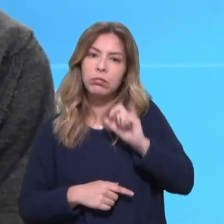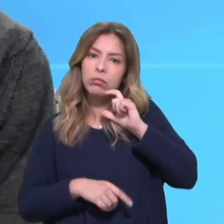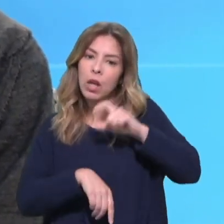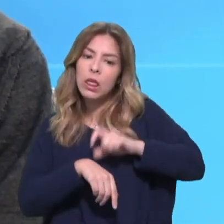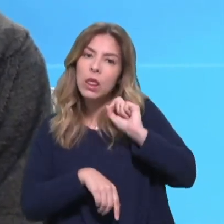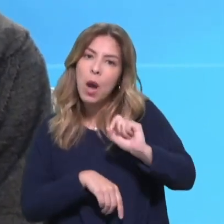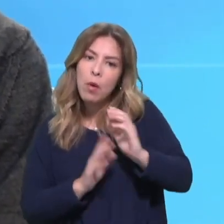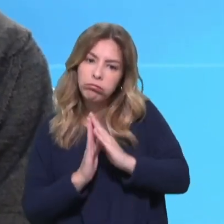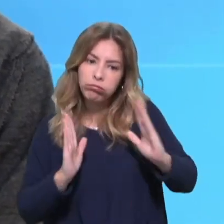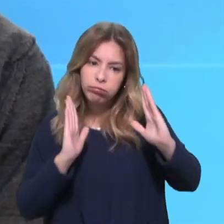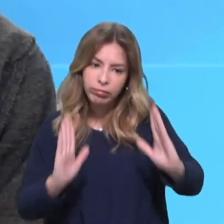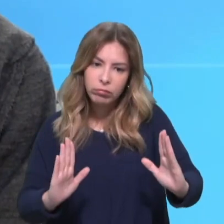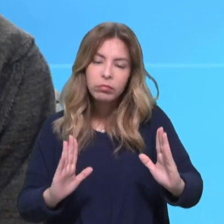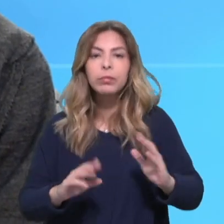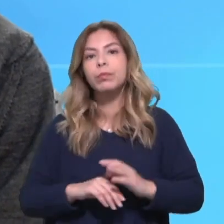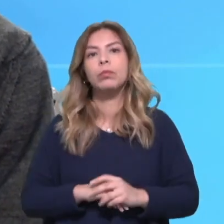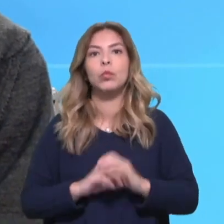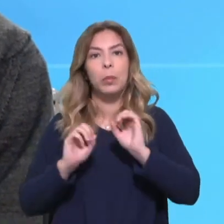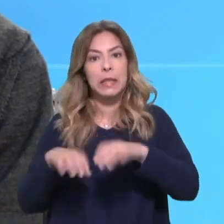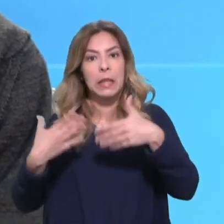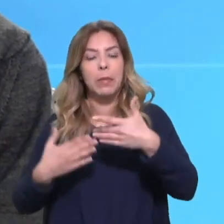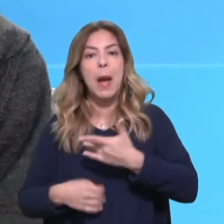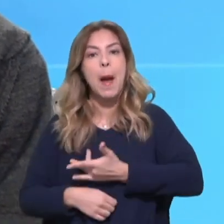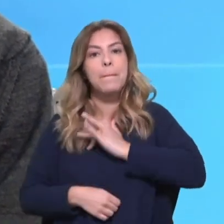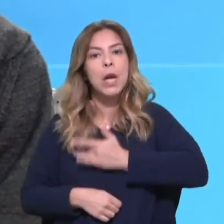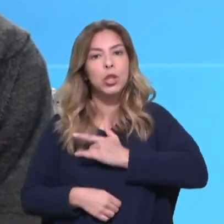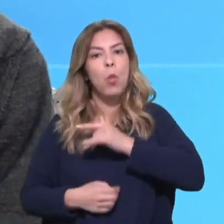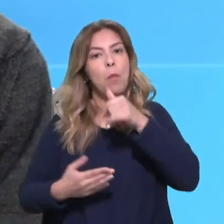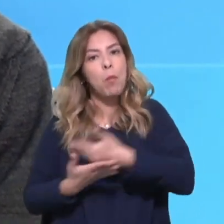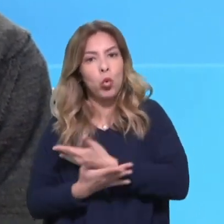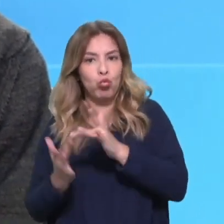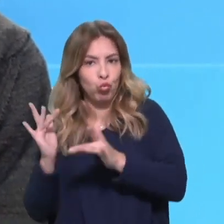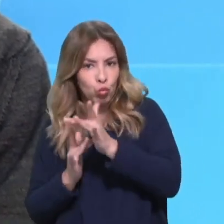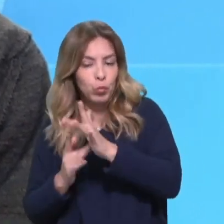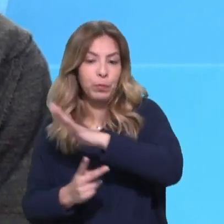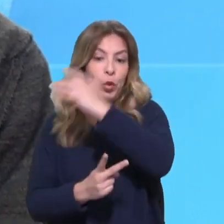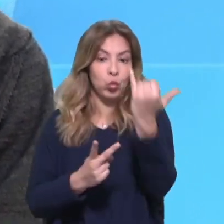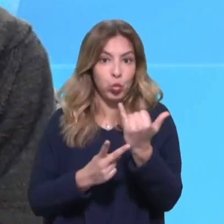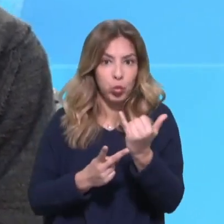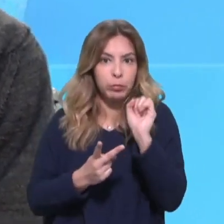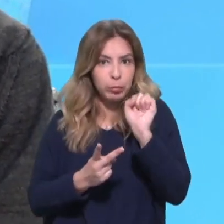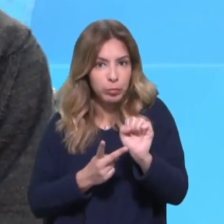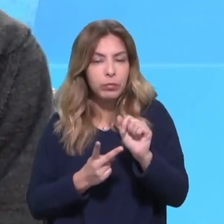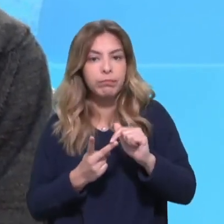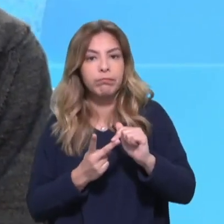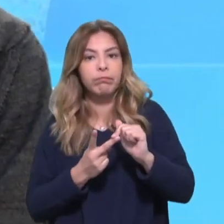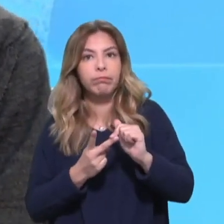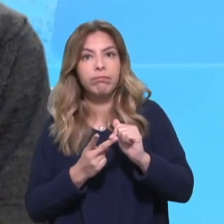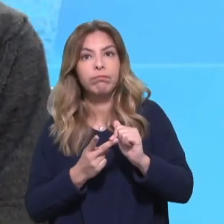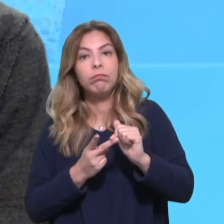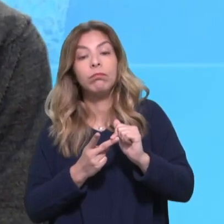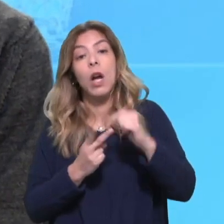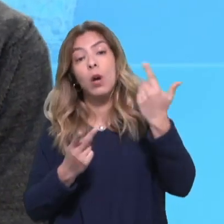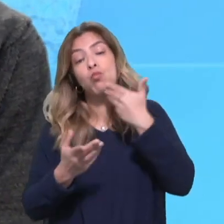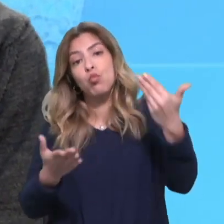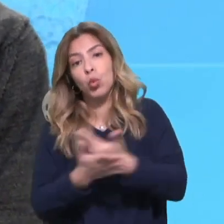O primeiro é sobre a paixão e morte de Jesus. O segundo, a sua descida à morada dos mortos, o